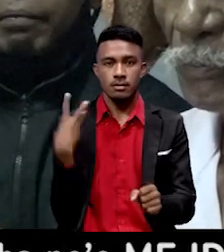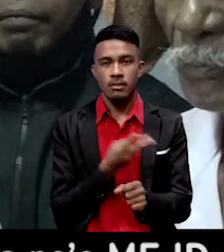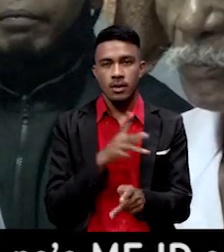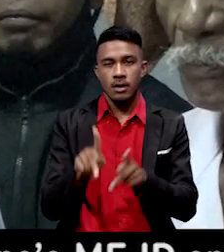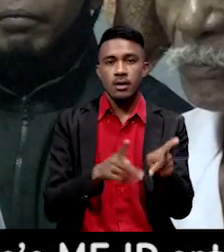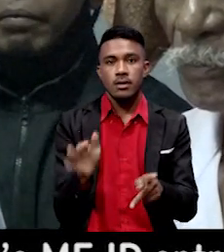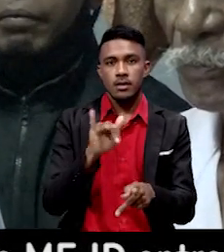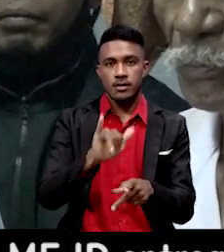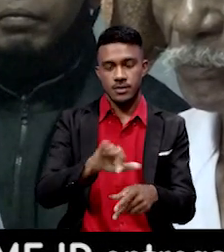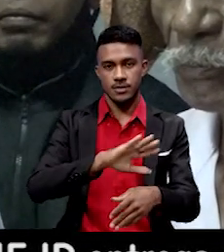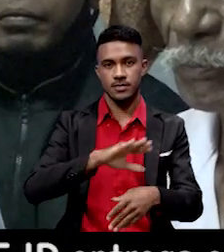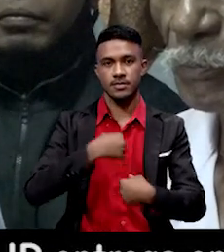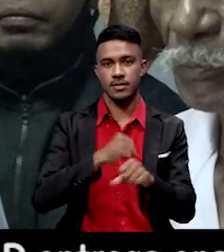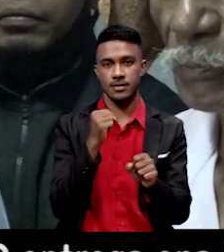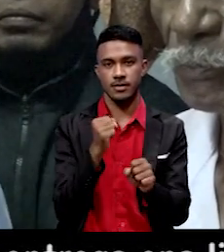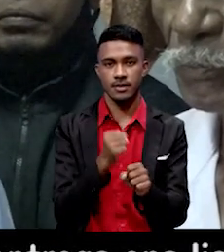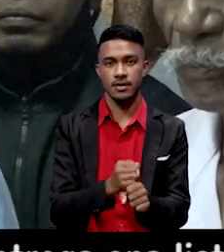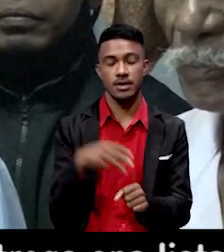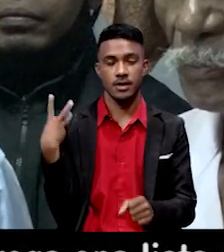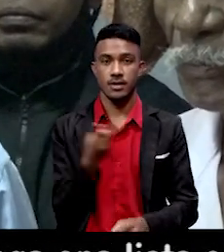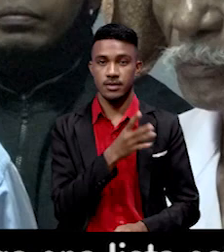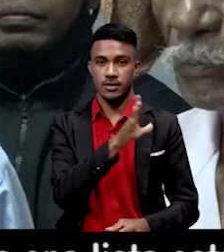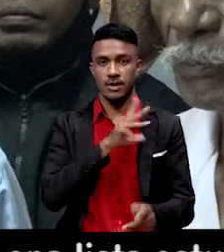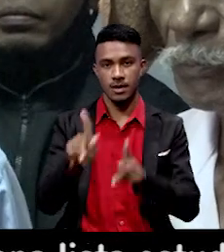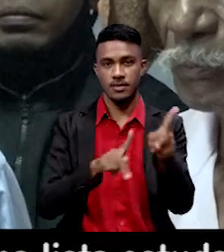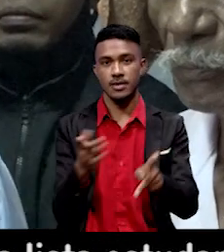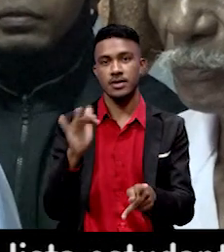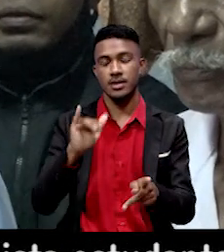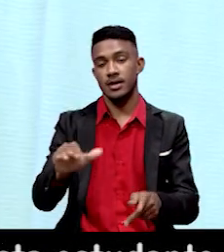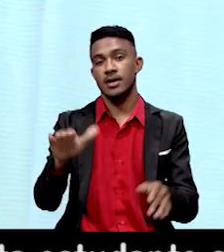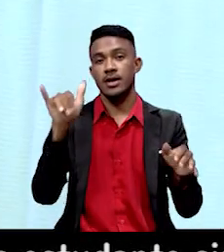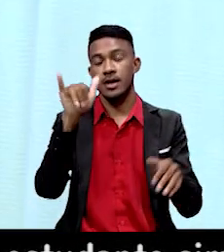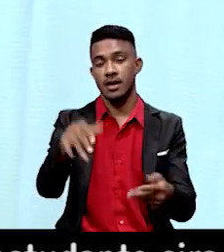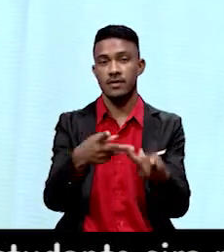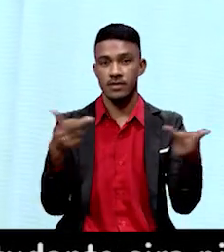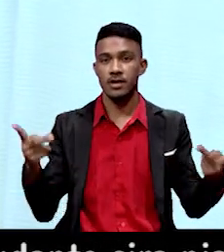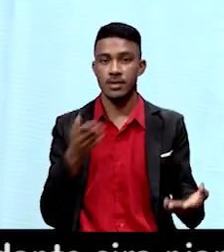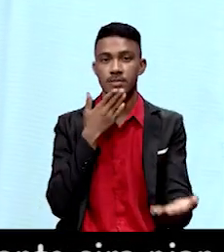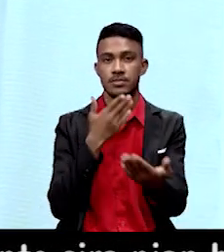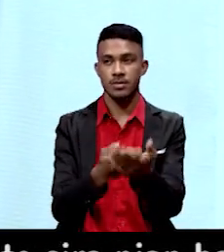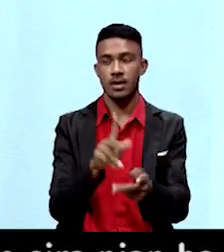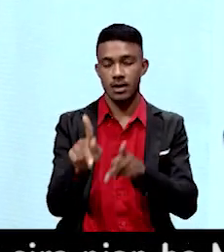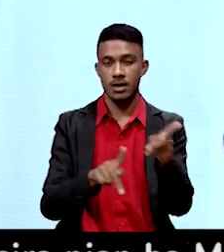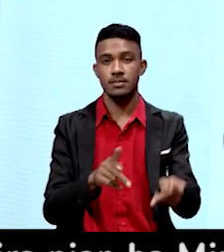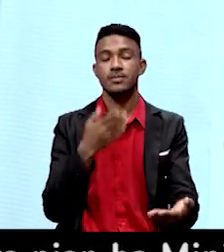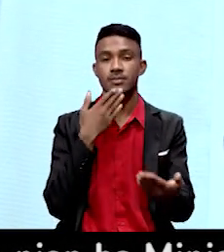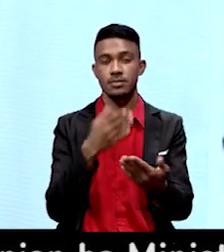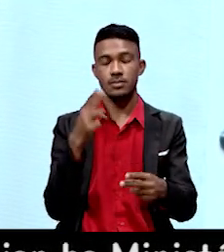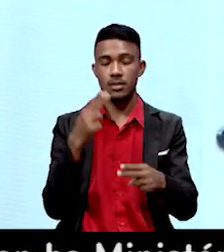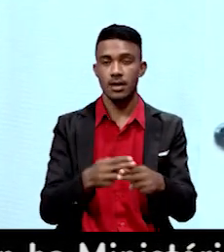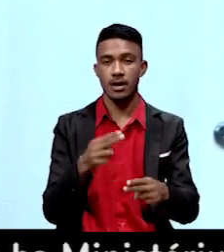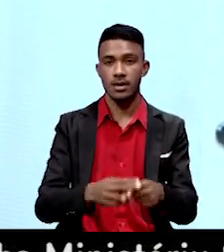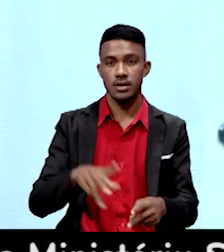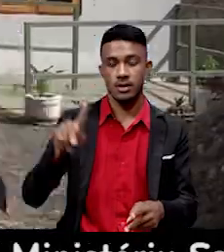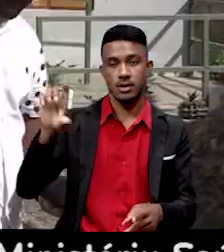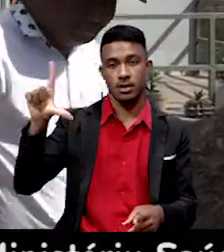Sira, pode garantir que a população Sira tem que relar e a fatia de uma digna. Beneficiária Clementina Siqueira Alves